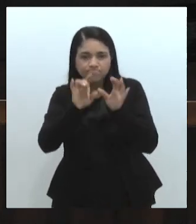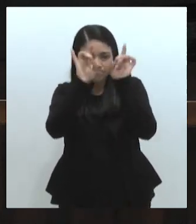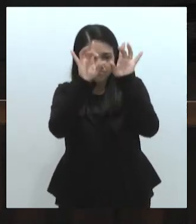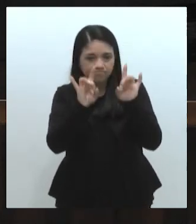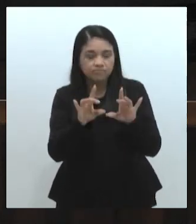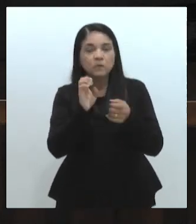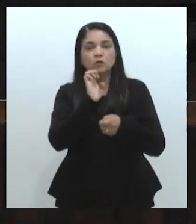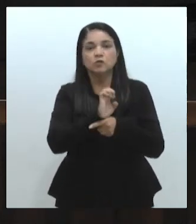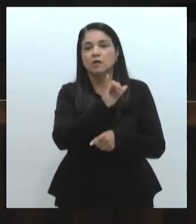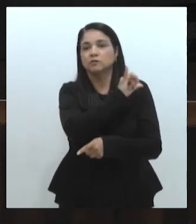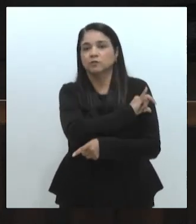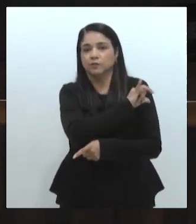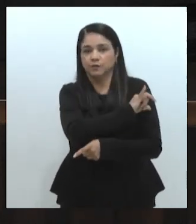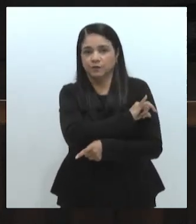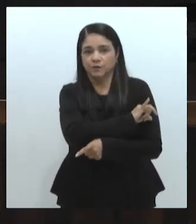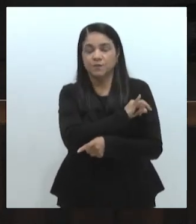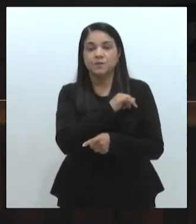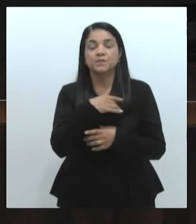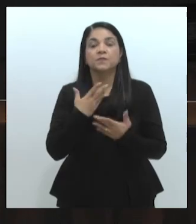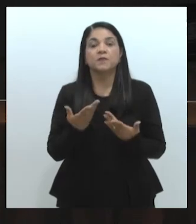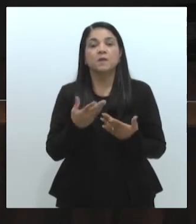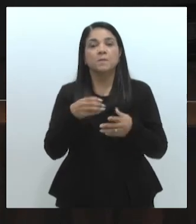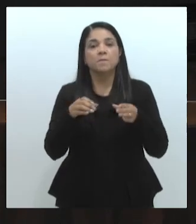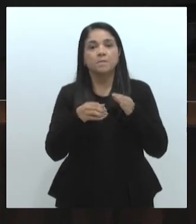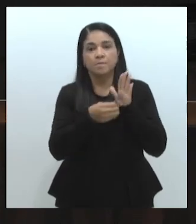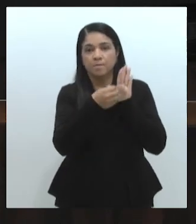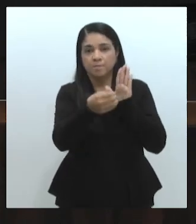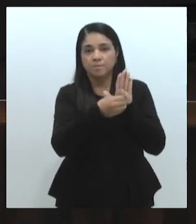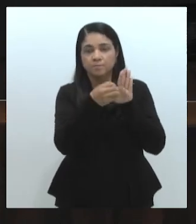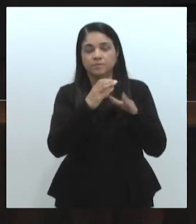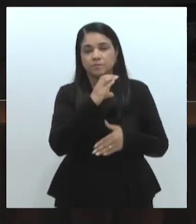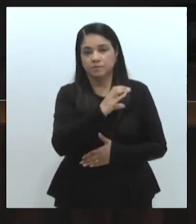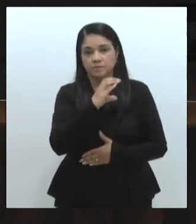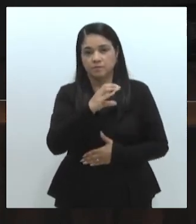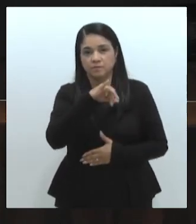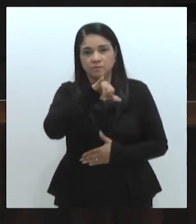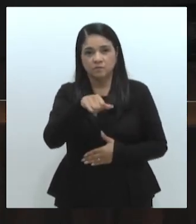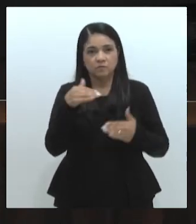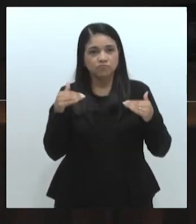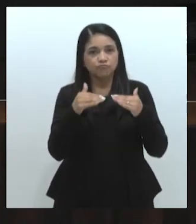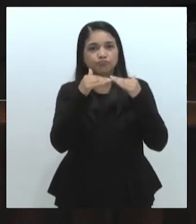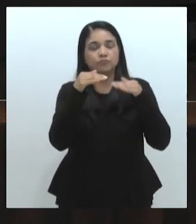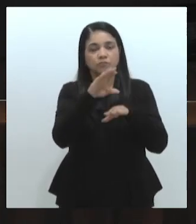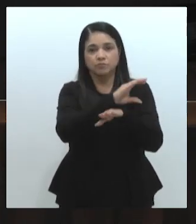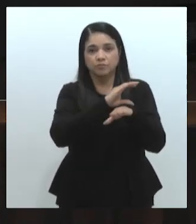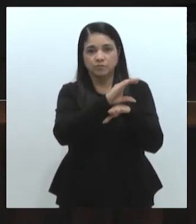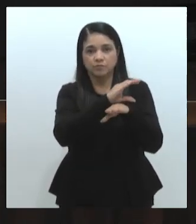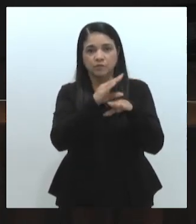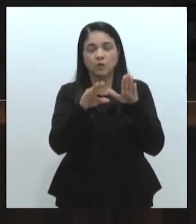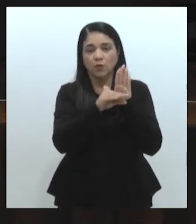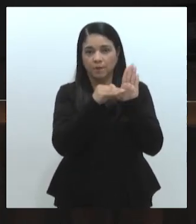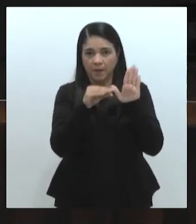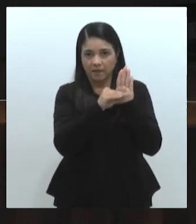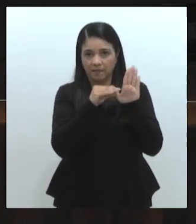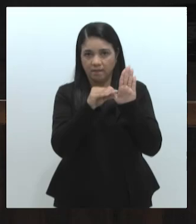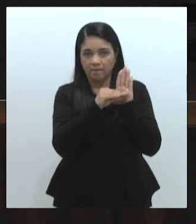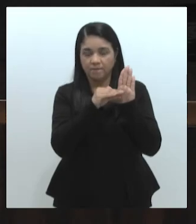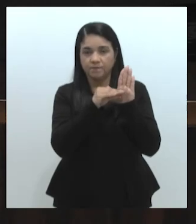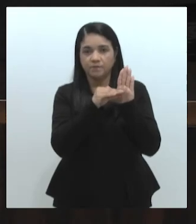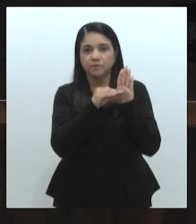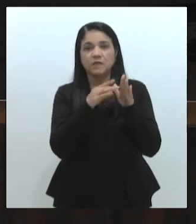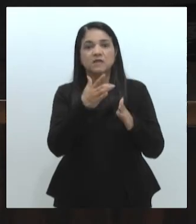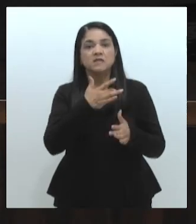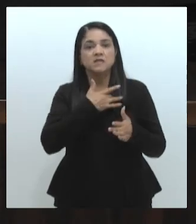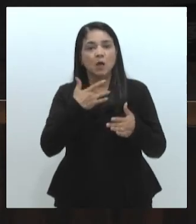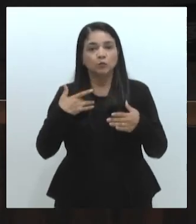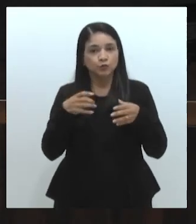do Rio de Janeiro. Pareceres das comissões de Constituição e Justiça pela constitucionalidade com emenda, de